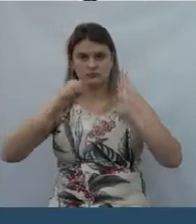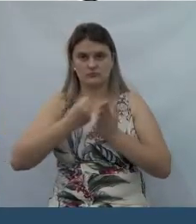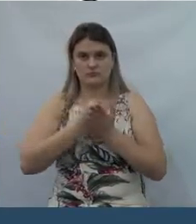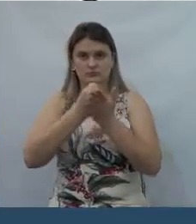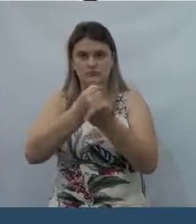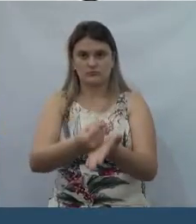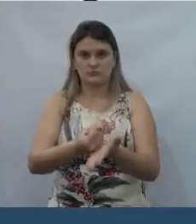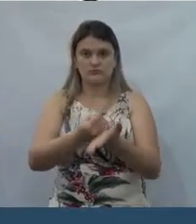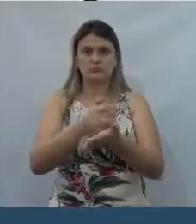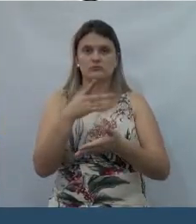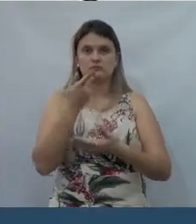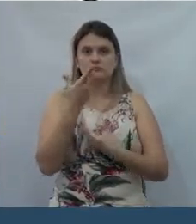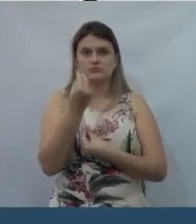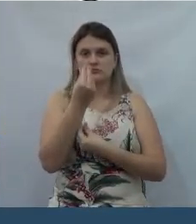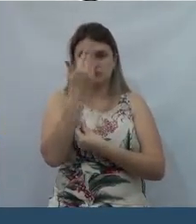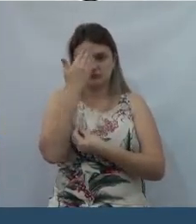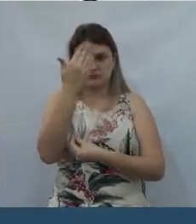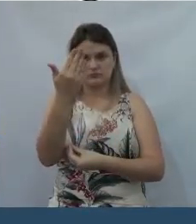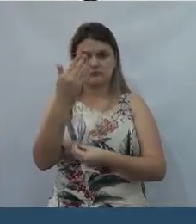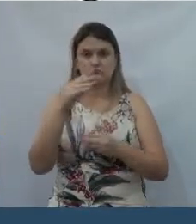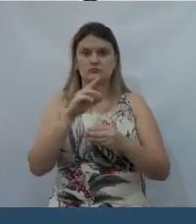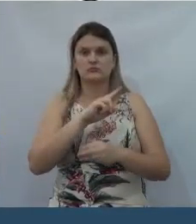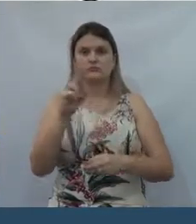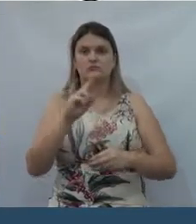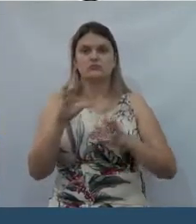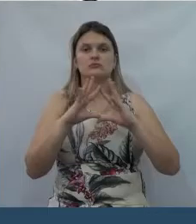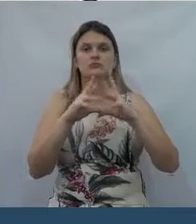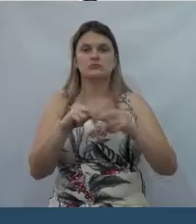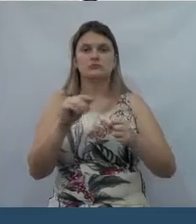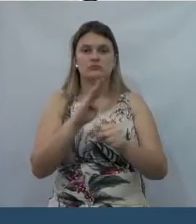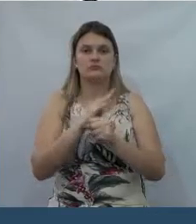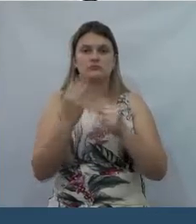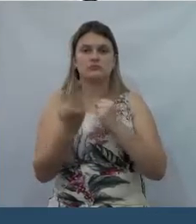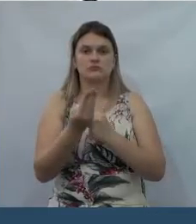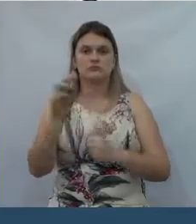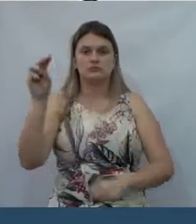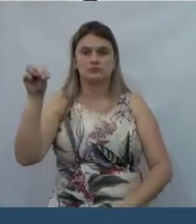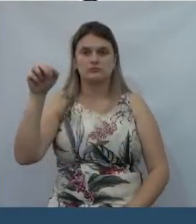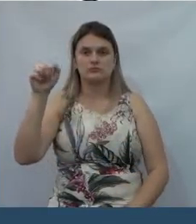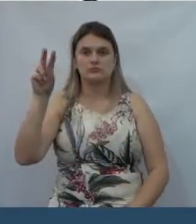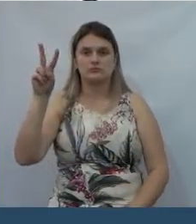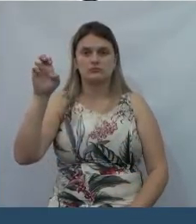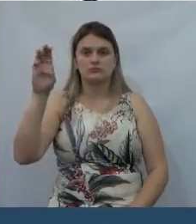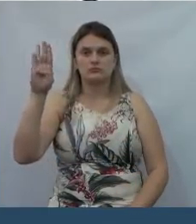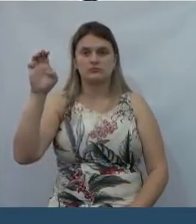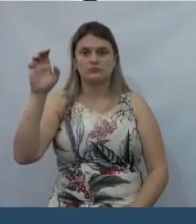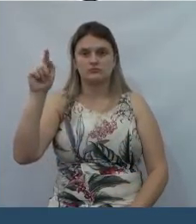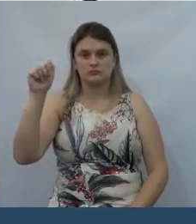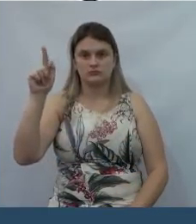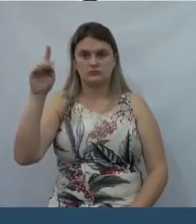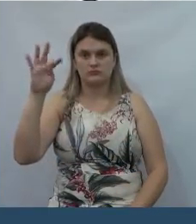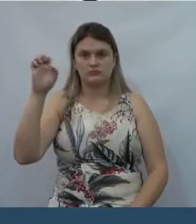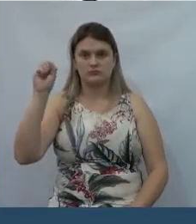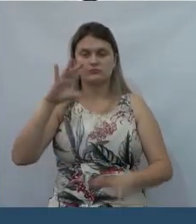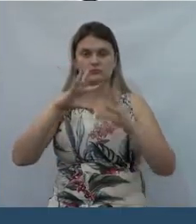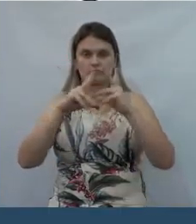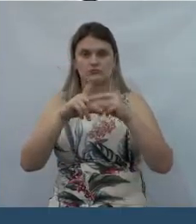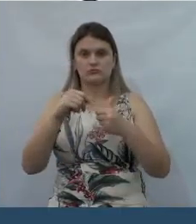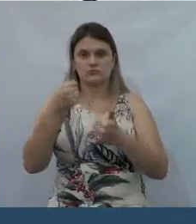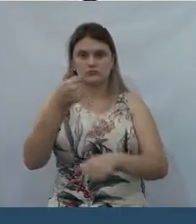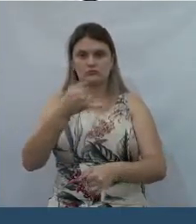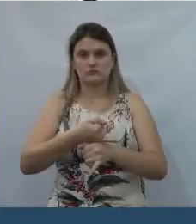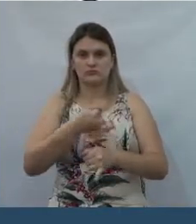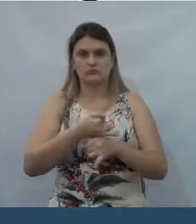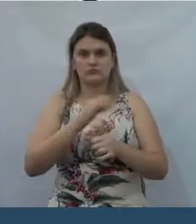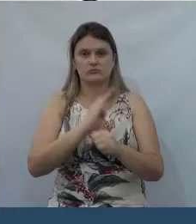Então, agradeço aqui, em nome de todo o bairro Navegantes, da presidente ali, e toda a diretoria do bairro